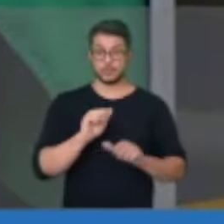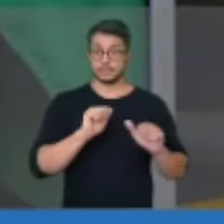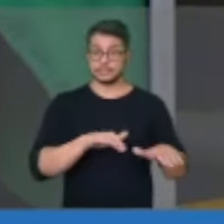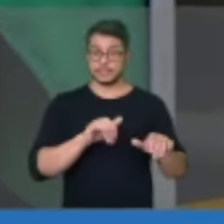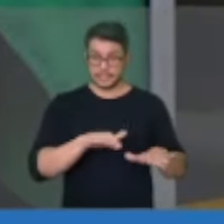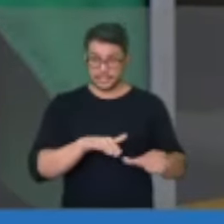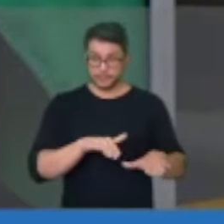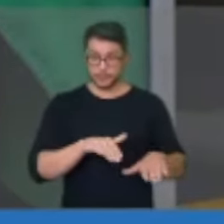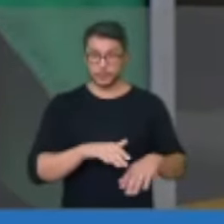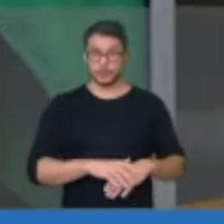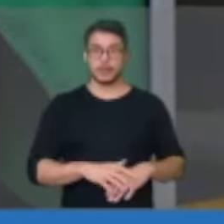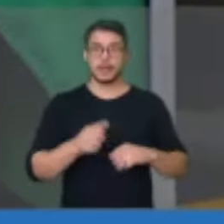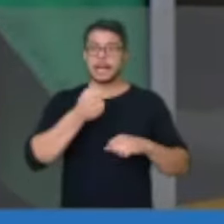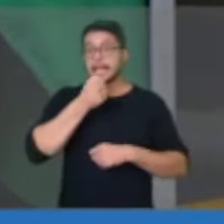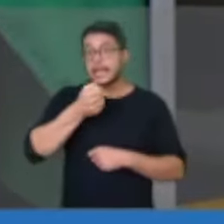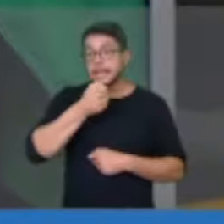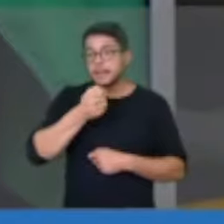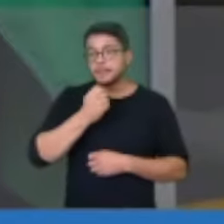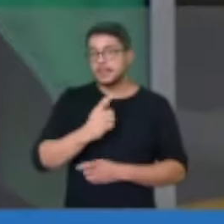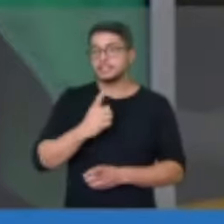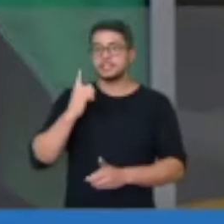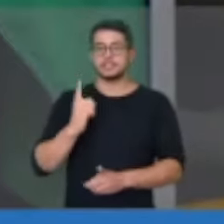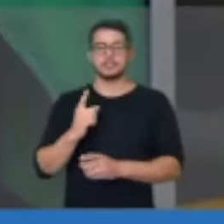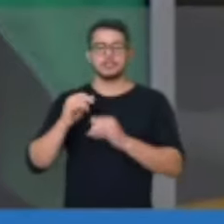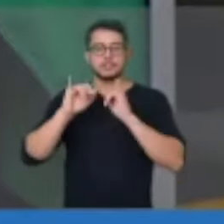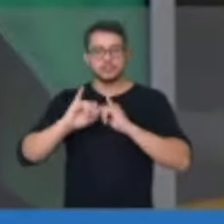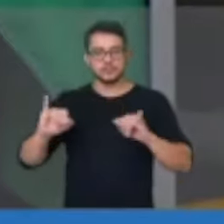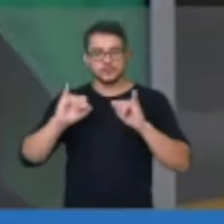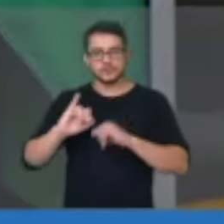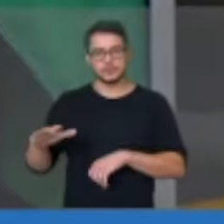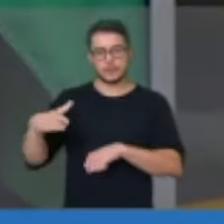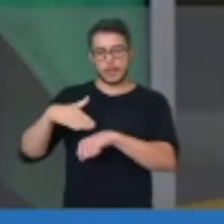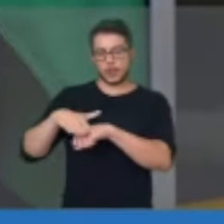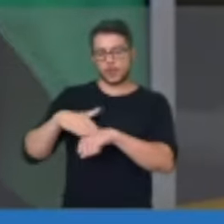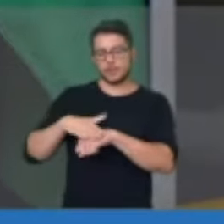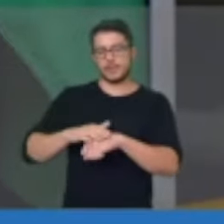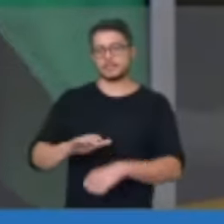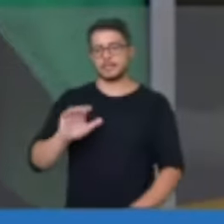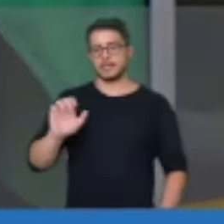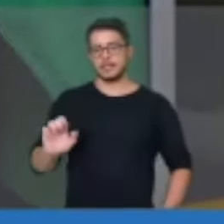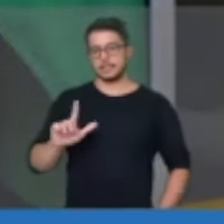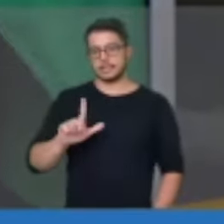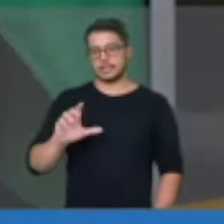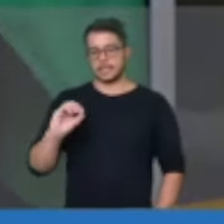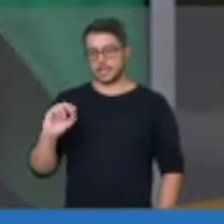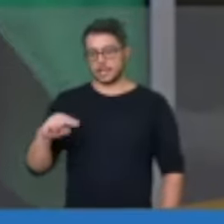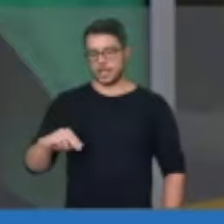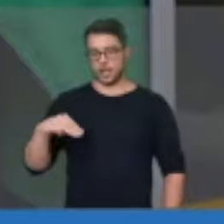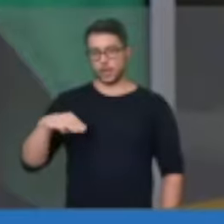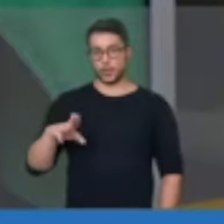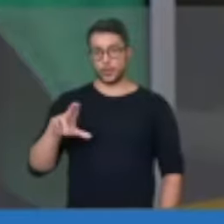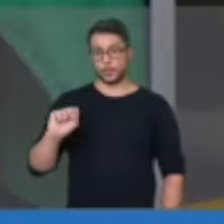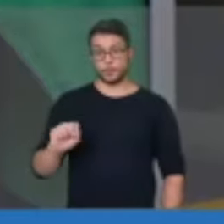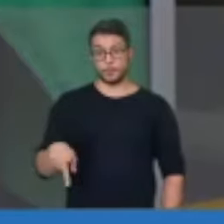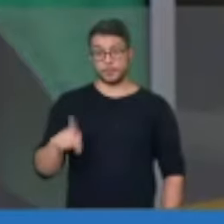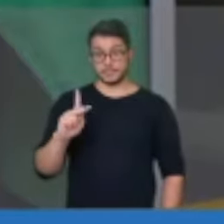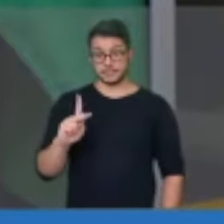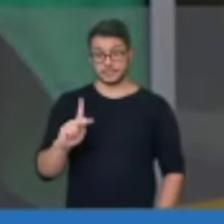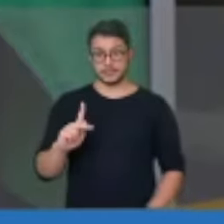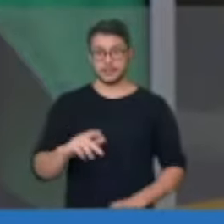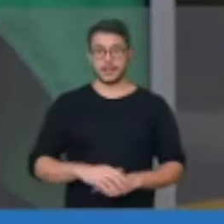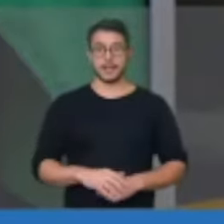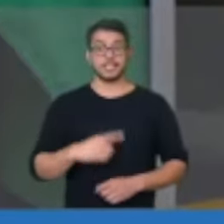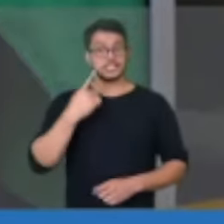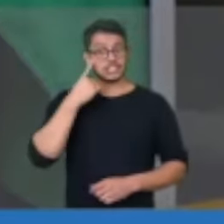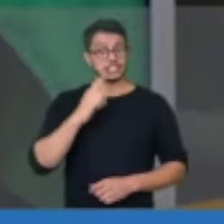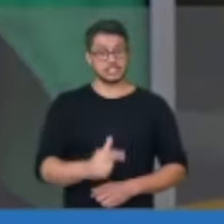Musk. A imprensa solta que eu converso com Elon Musk no dia 21. No dia 24, abre o inquérito. No